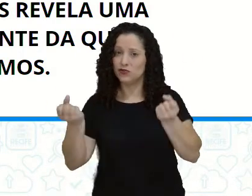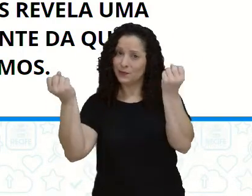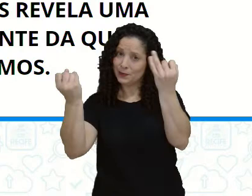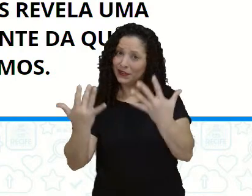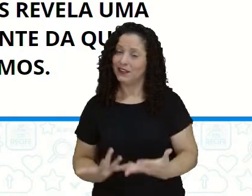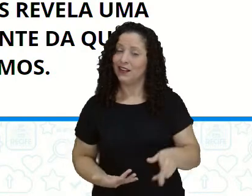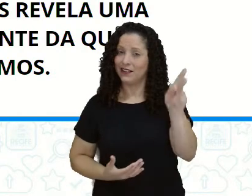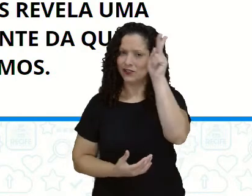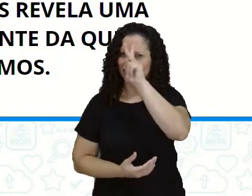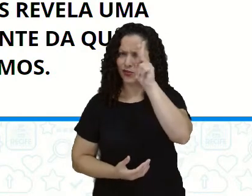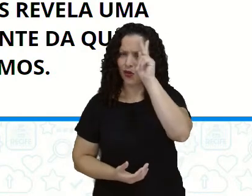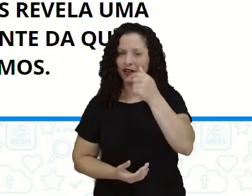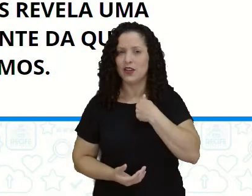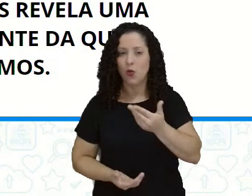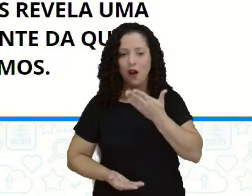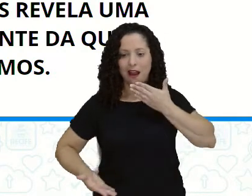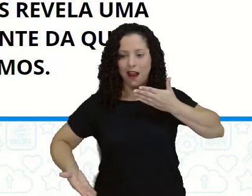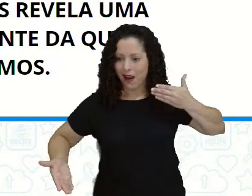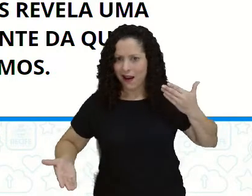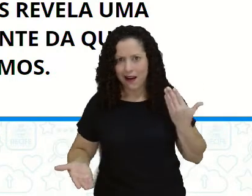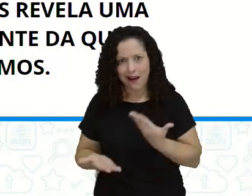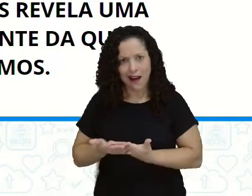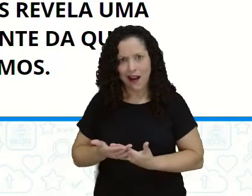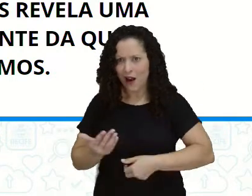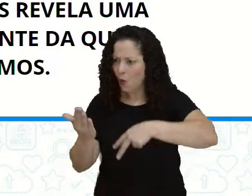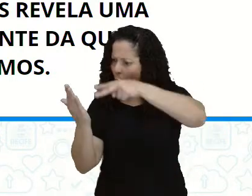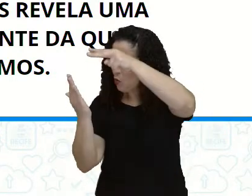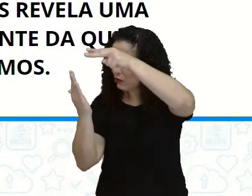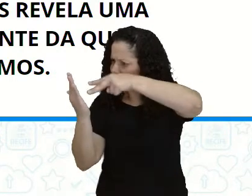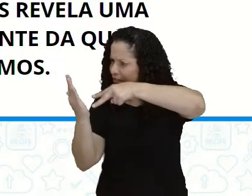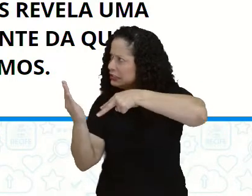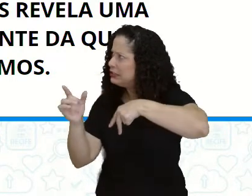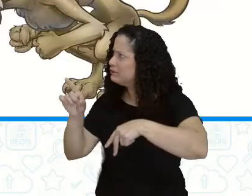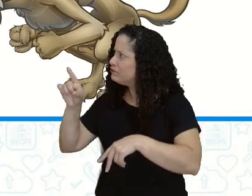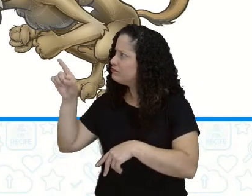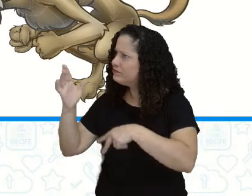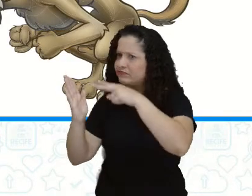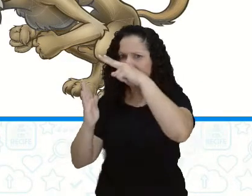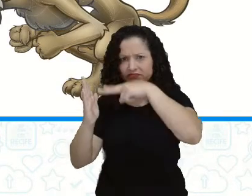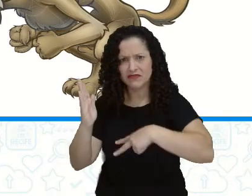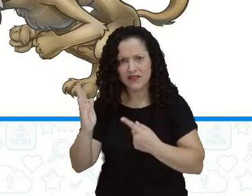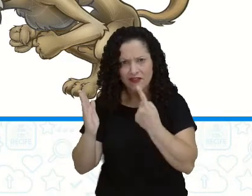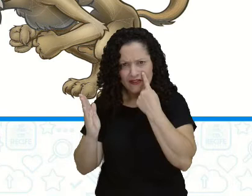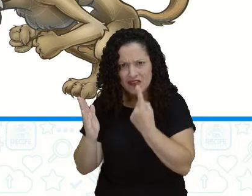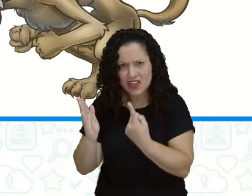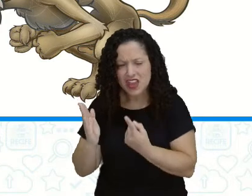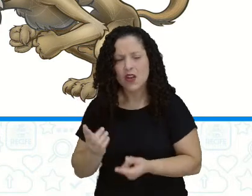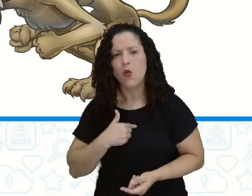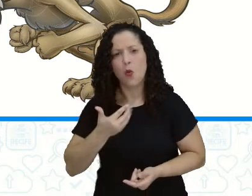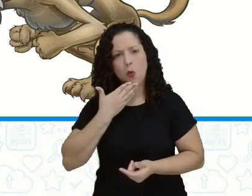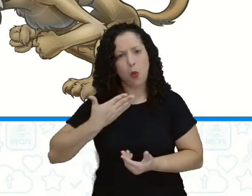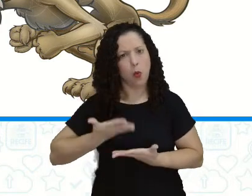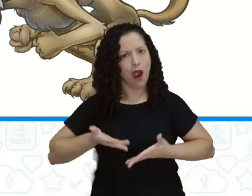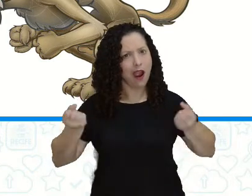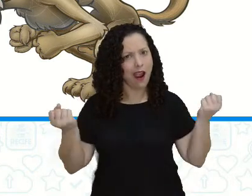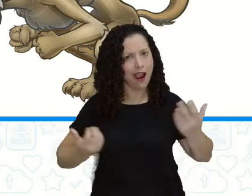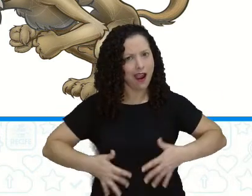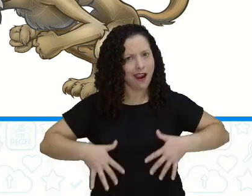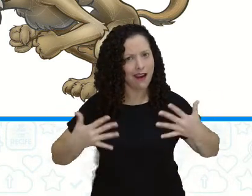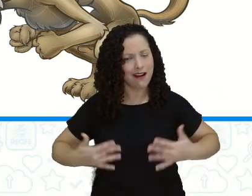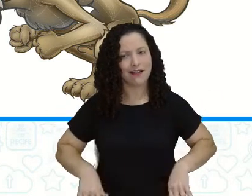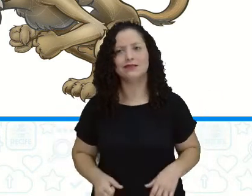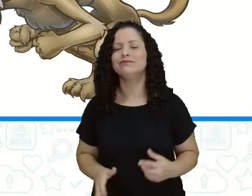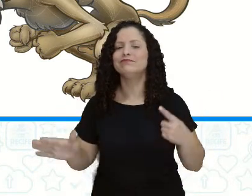e eu fiquei boquiaberta quando eu soube da versão. E aí, professora Verônica, a senhora conhecia